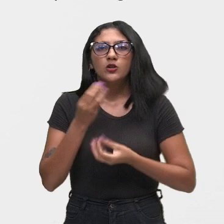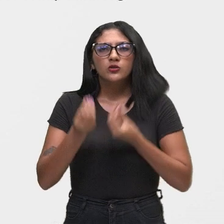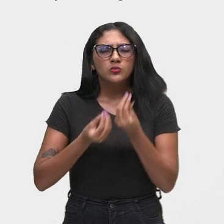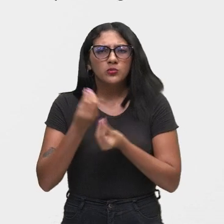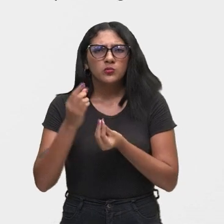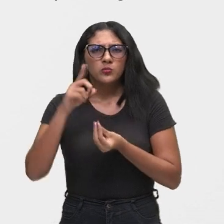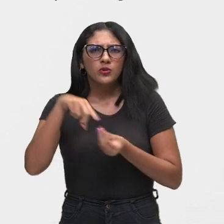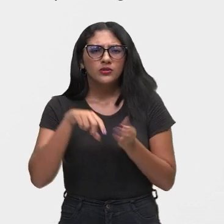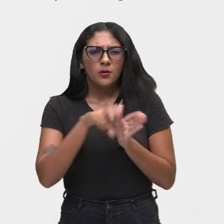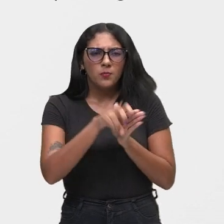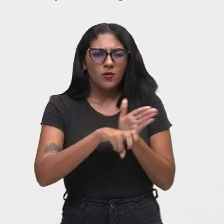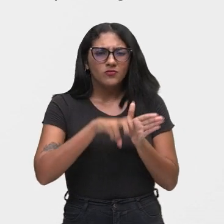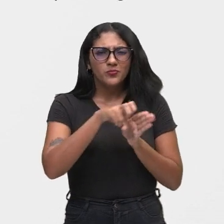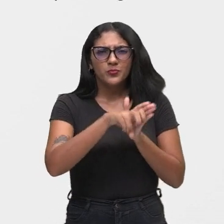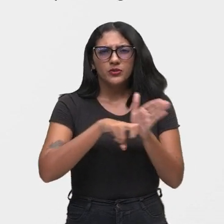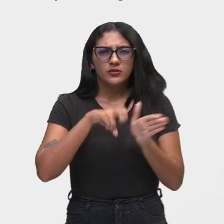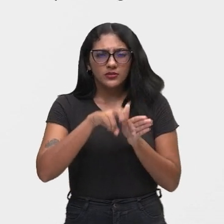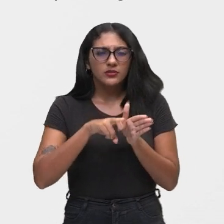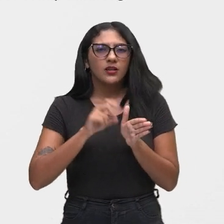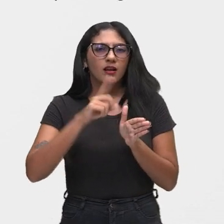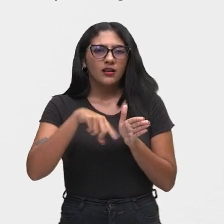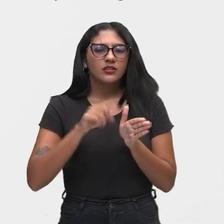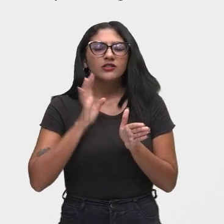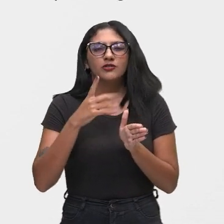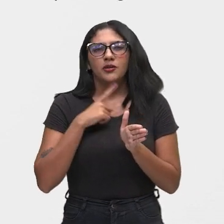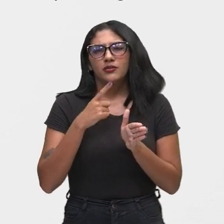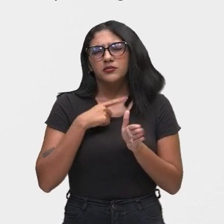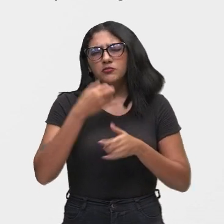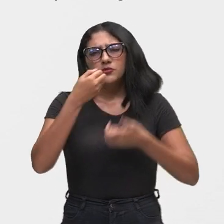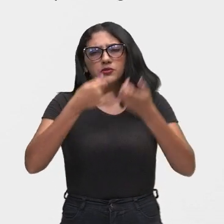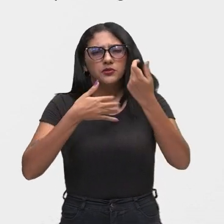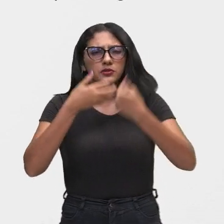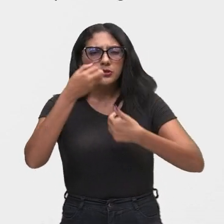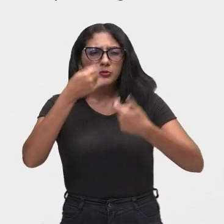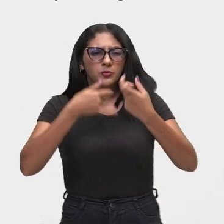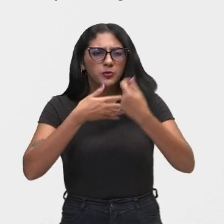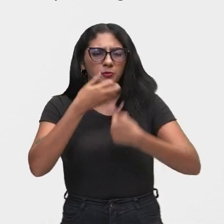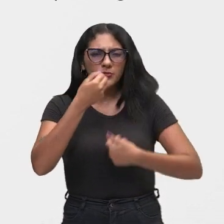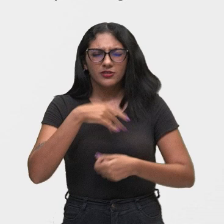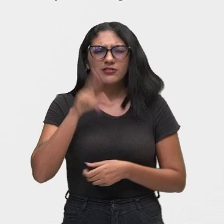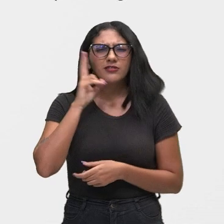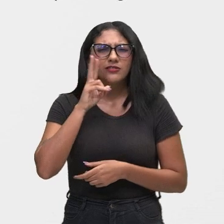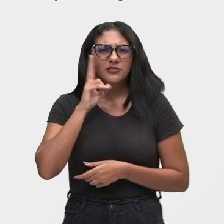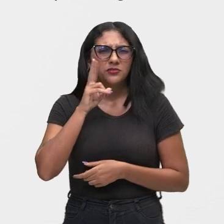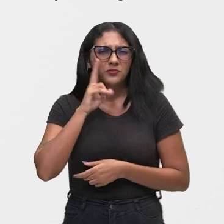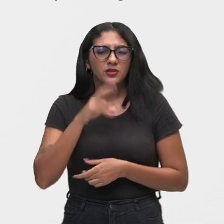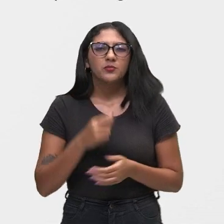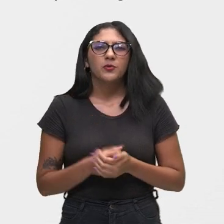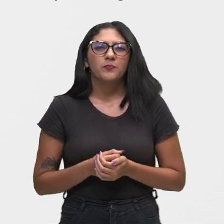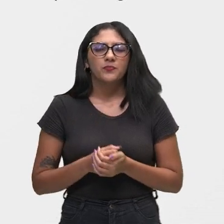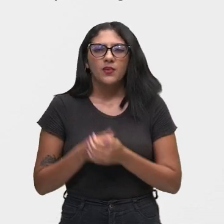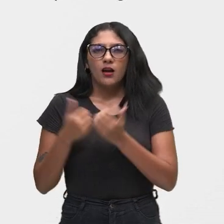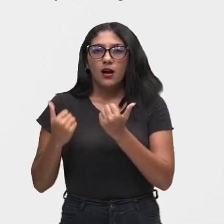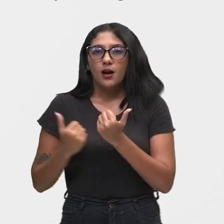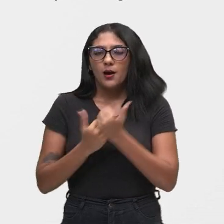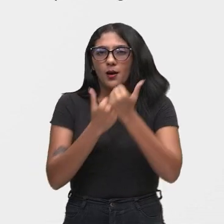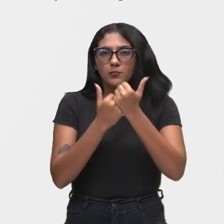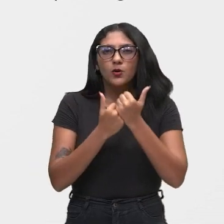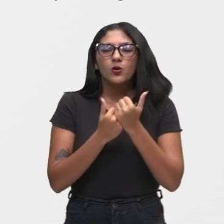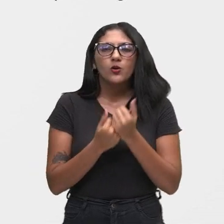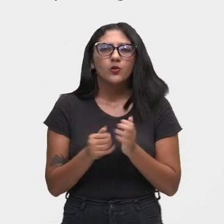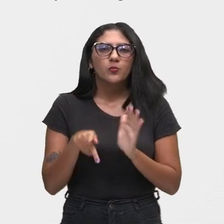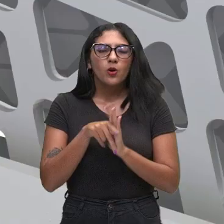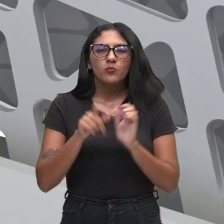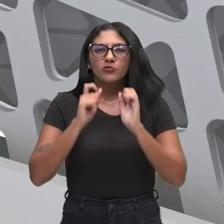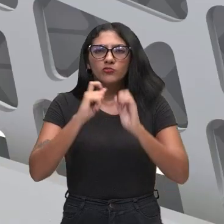locomotivas, elas estavam ali, como nós já comentamos, ajudando com que a produção industrial fosse então